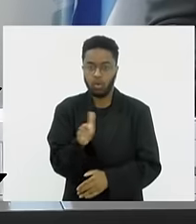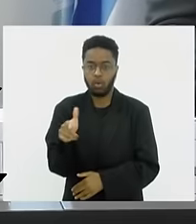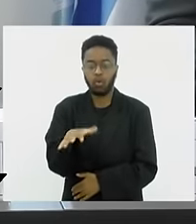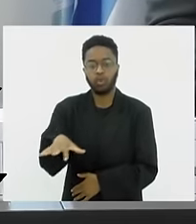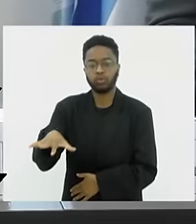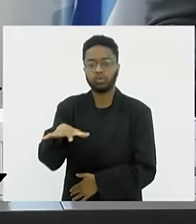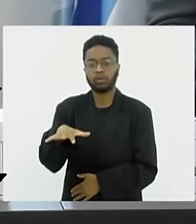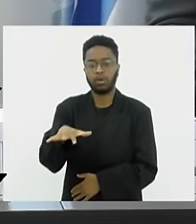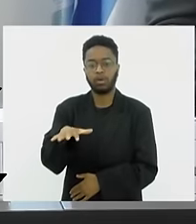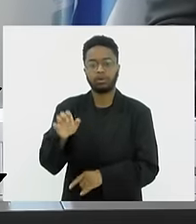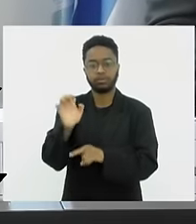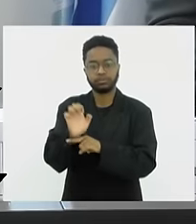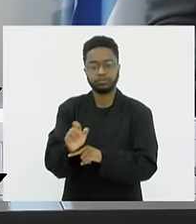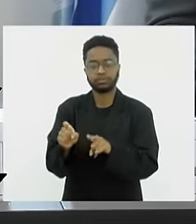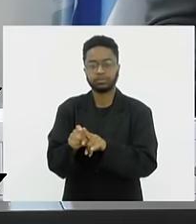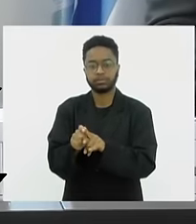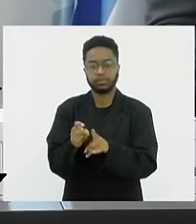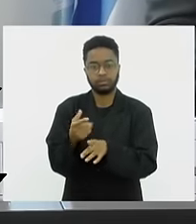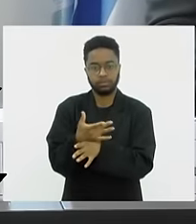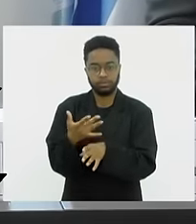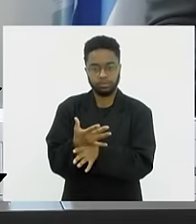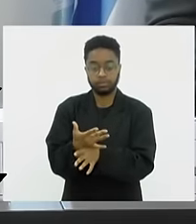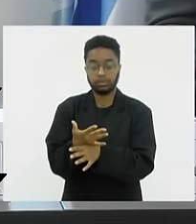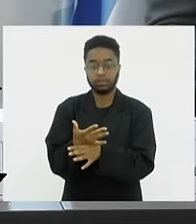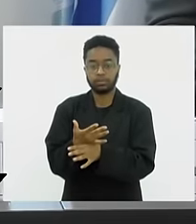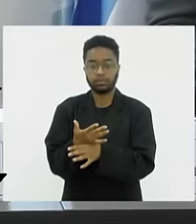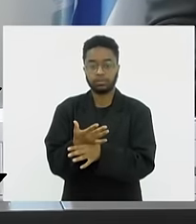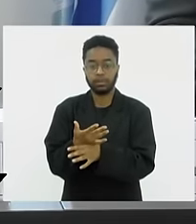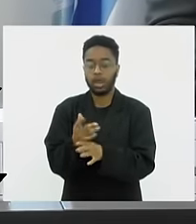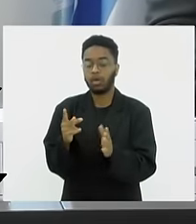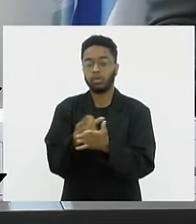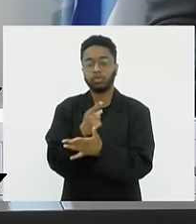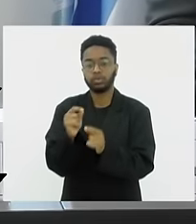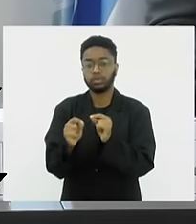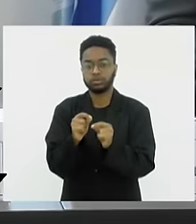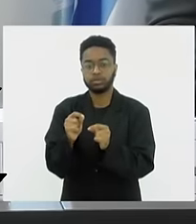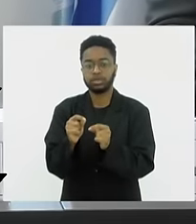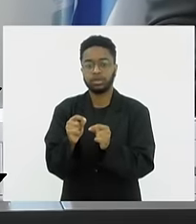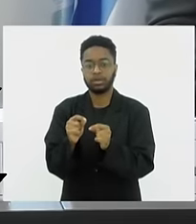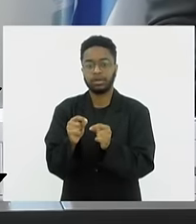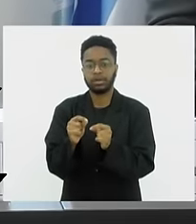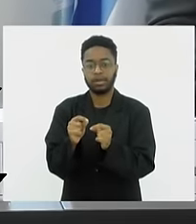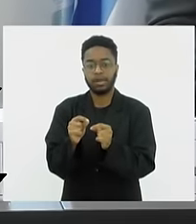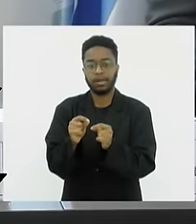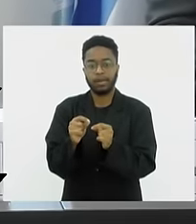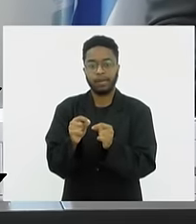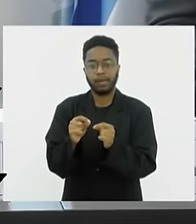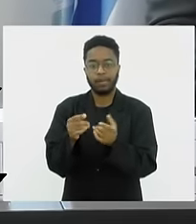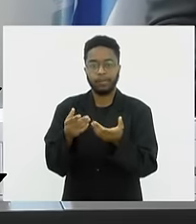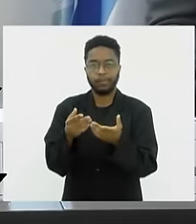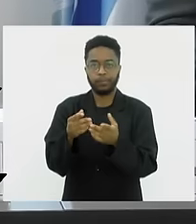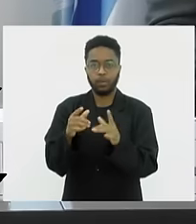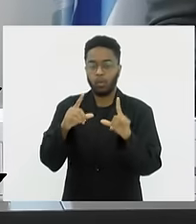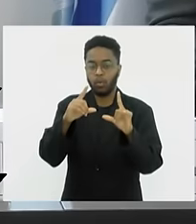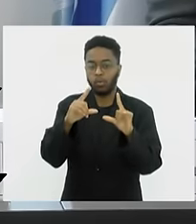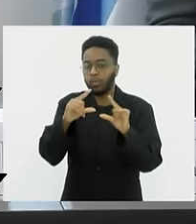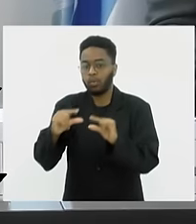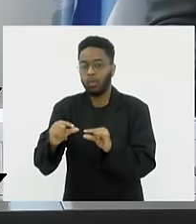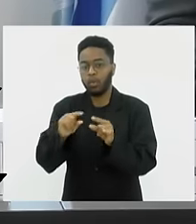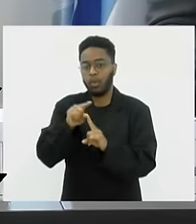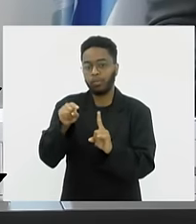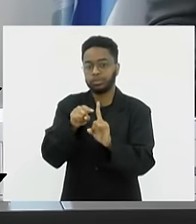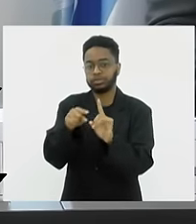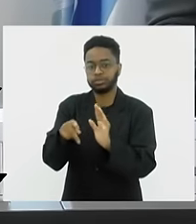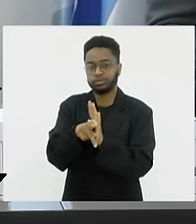do Estado, para órgãos municipais, o senhor está frustrando a expectativa inicial da licitação. E, por